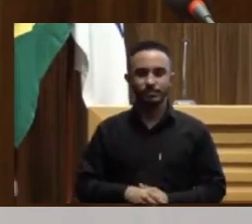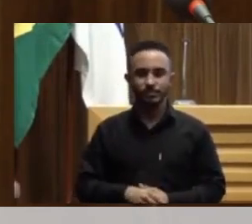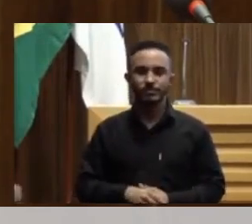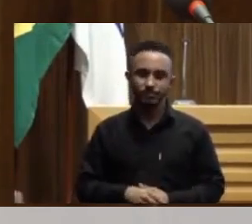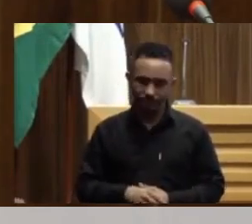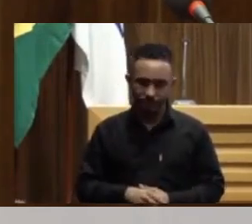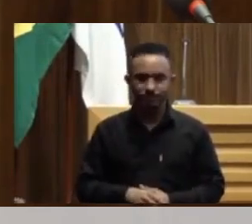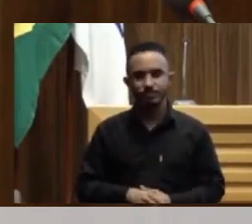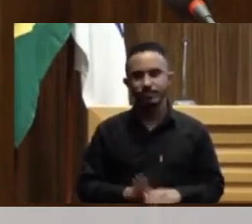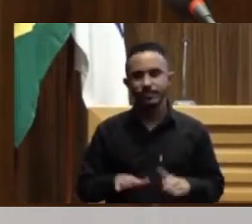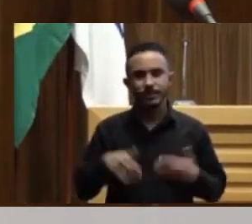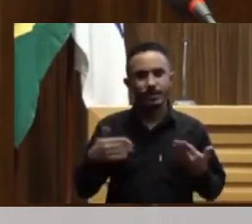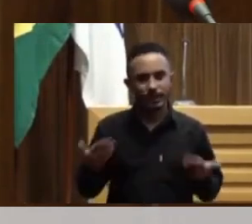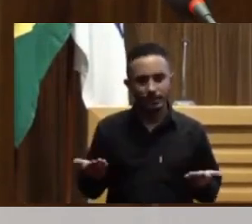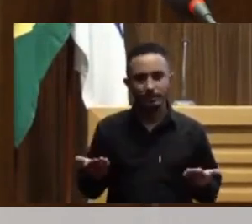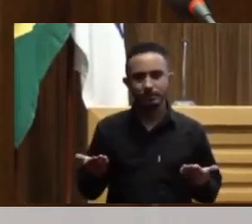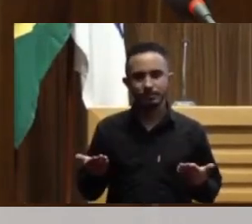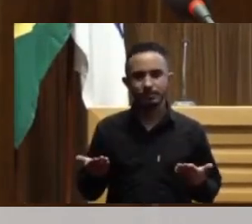Pois bem,